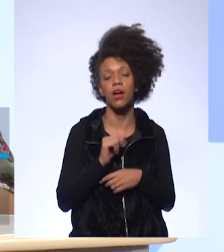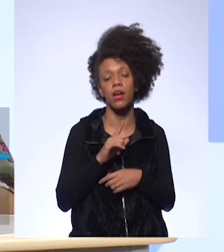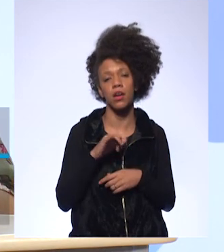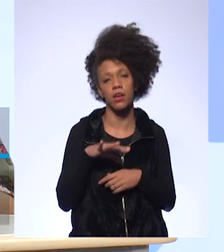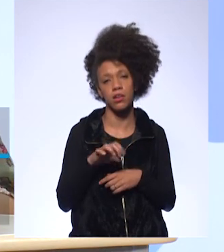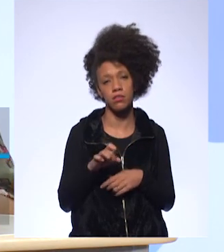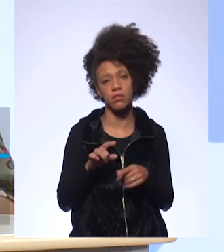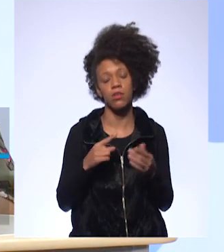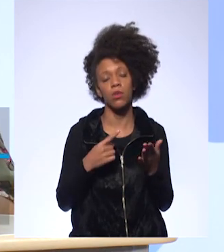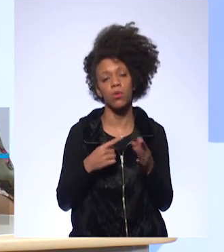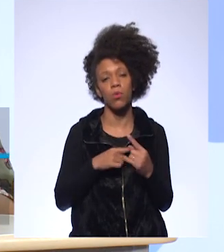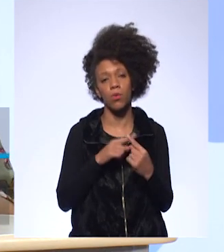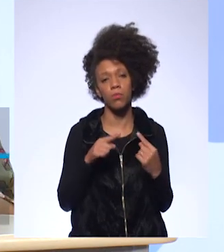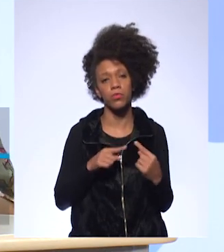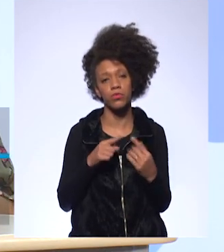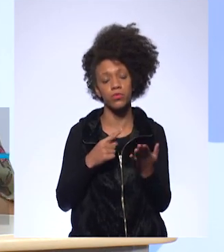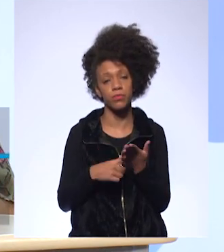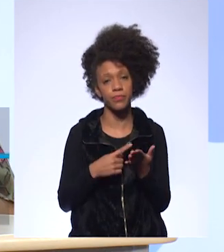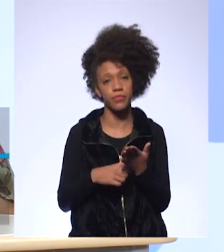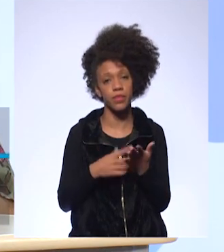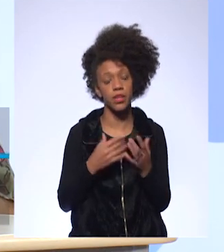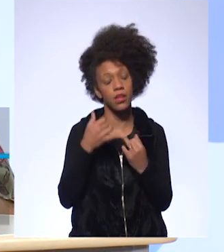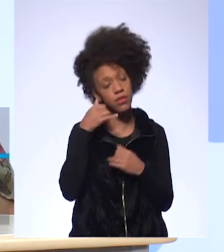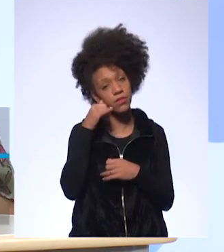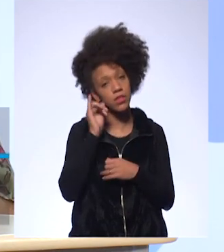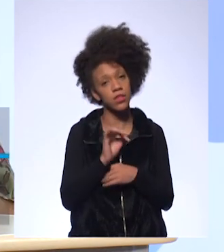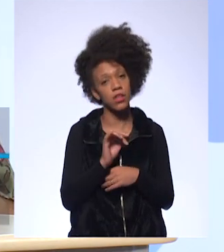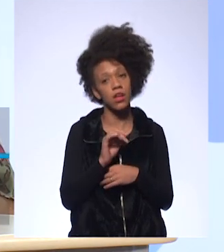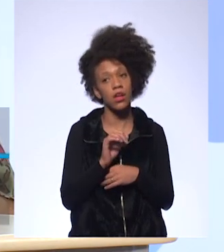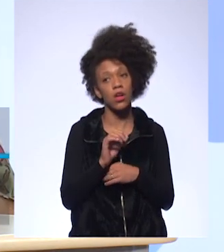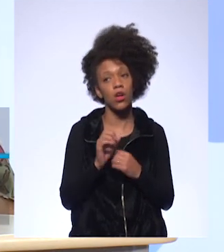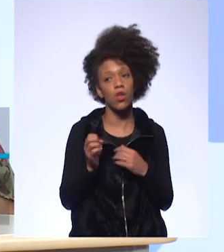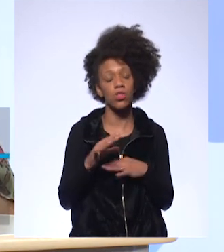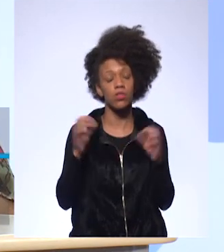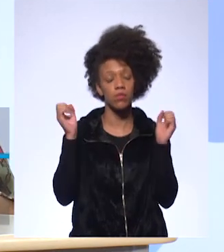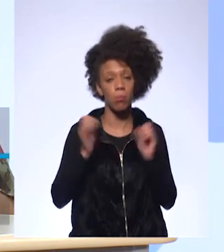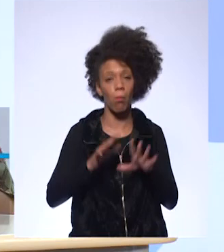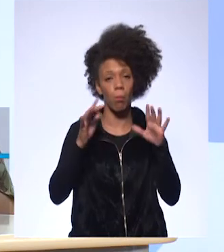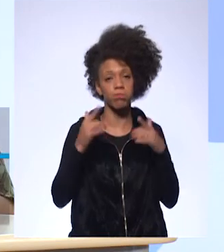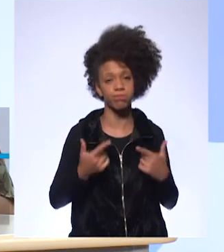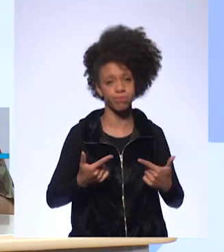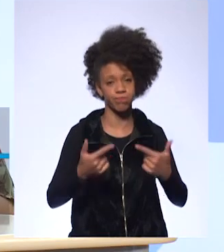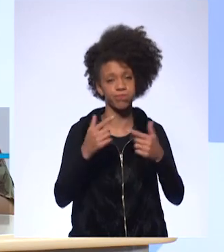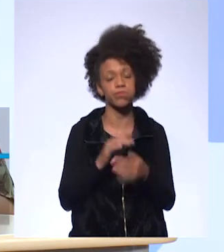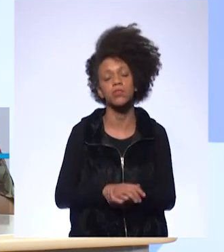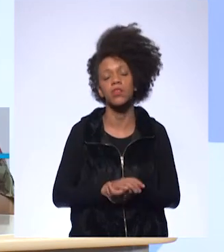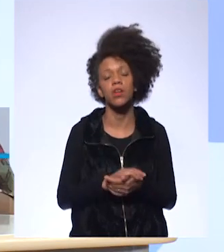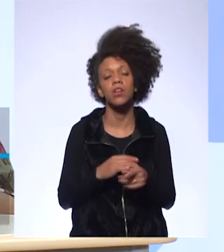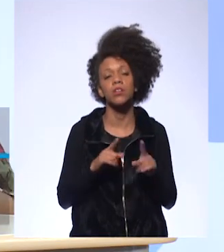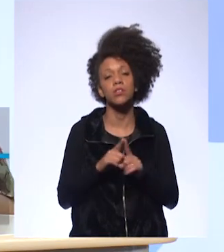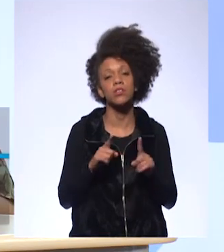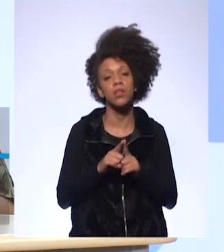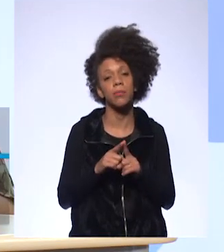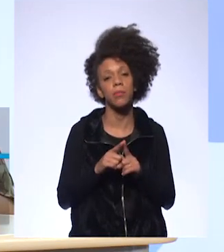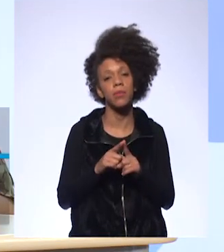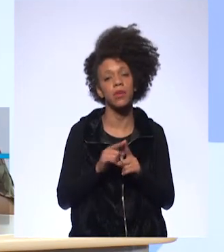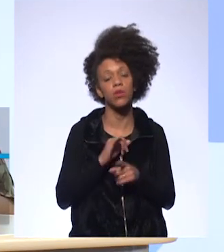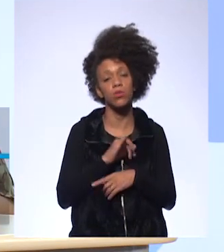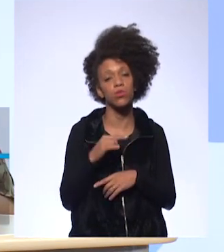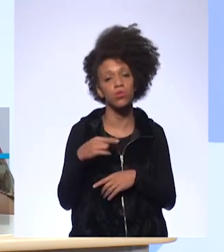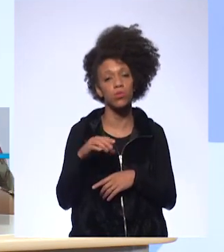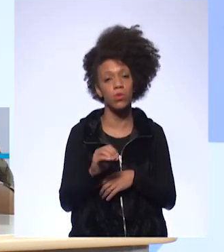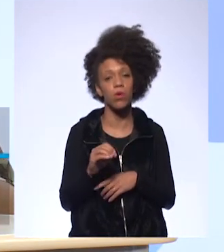aí do Tratado de Euratom é evitar novas bombas nucleares, né? O João Pedro disse que é para facilitar